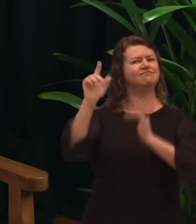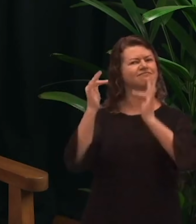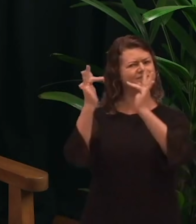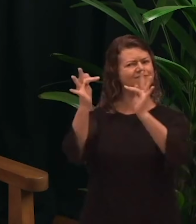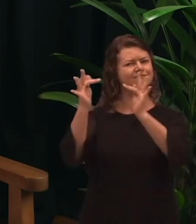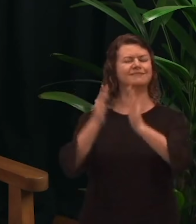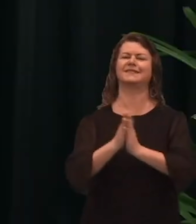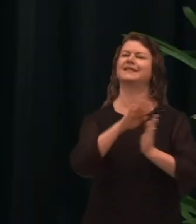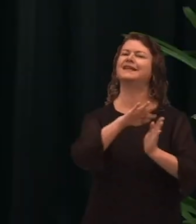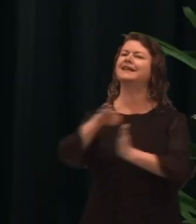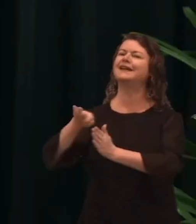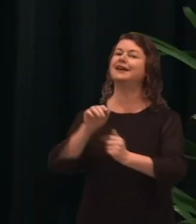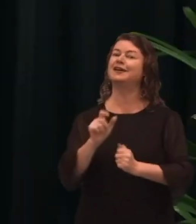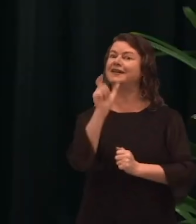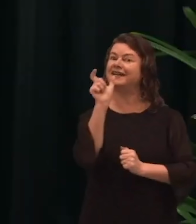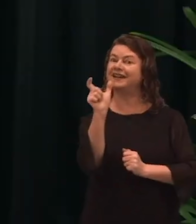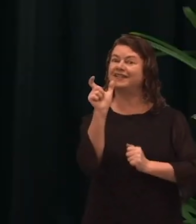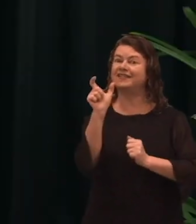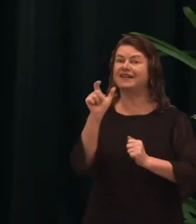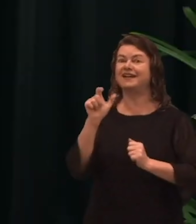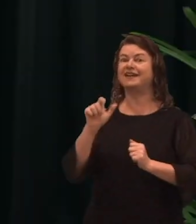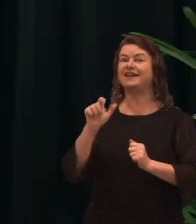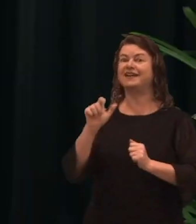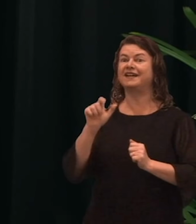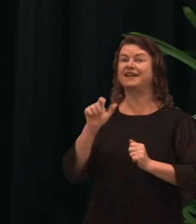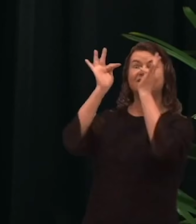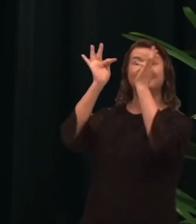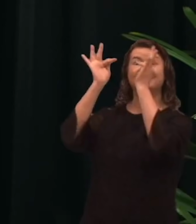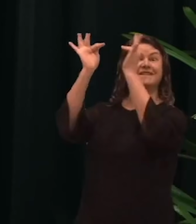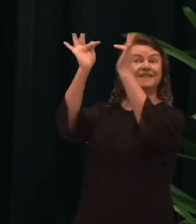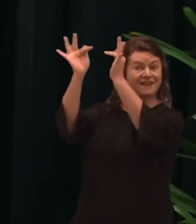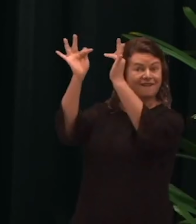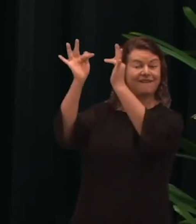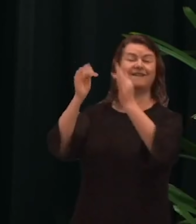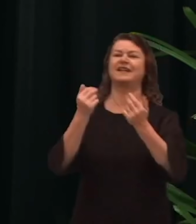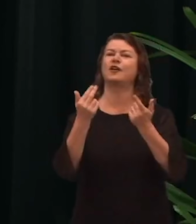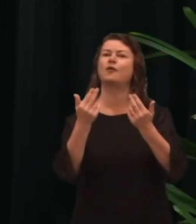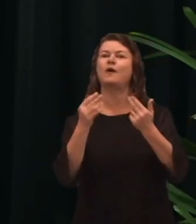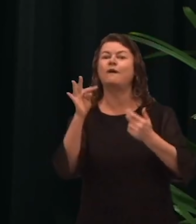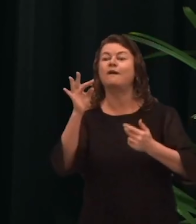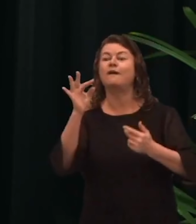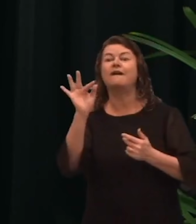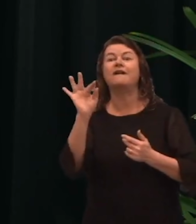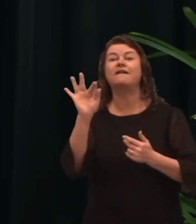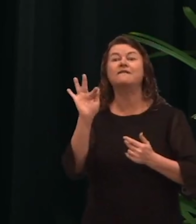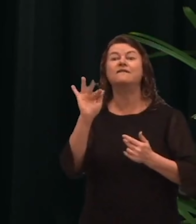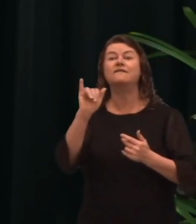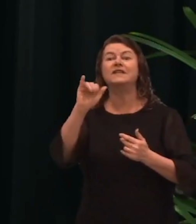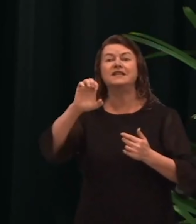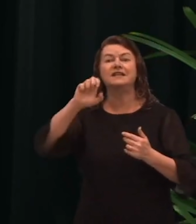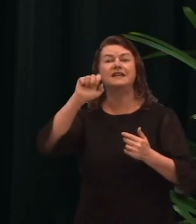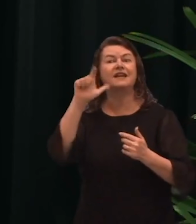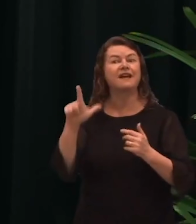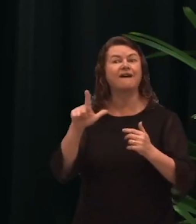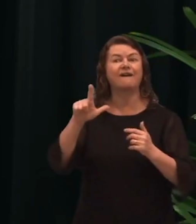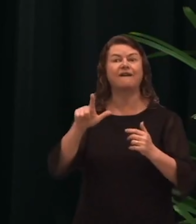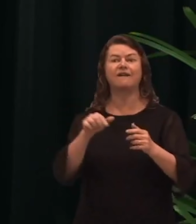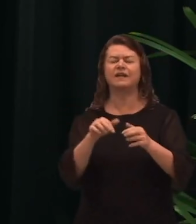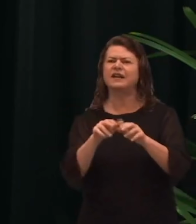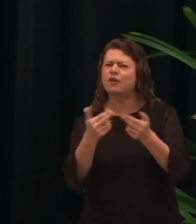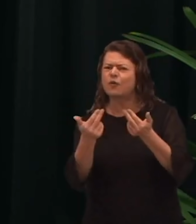si mesmo. A palavra fidelidade vem de fiel, que vem de fio, que era o fio da